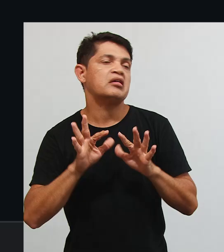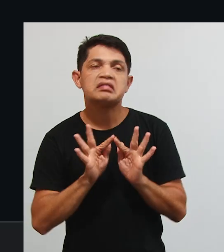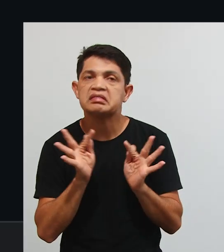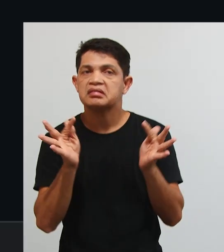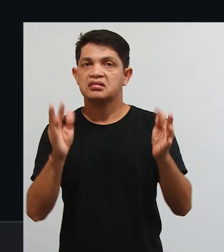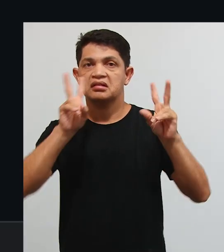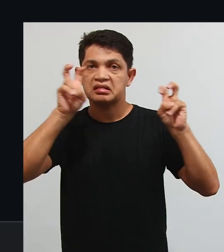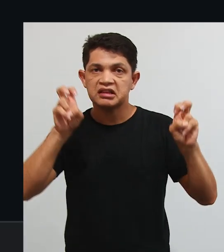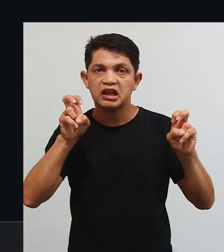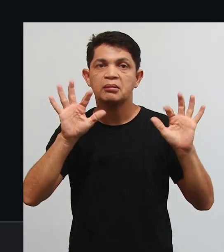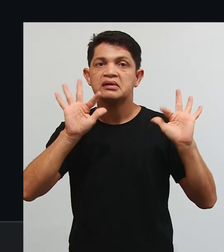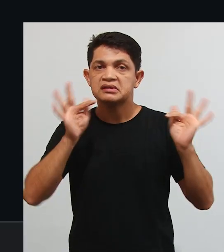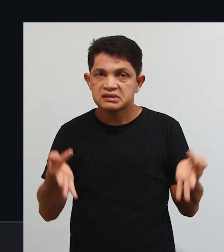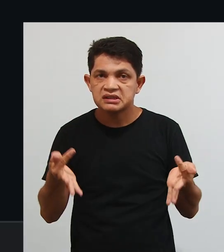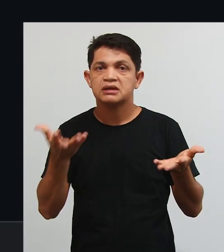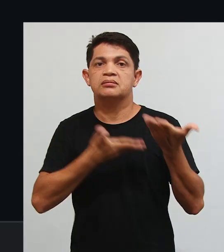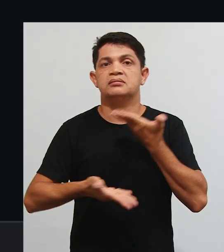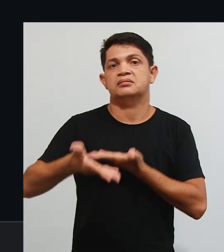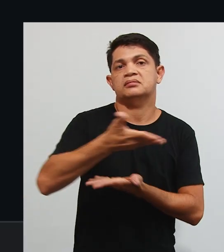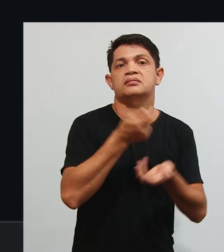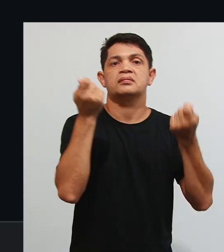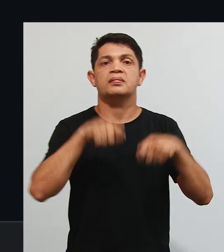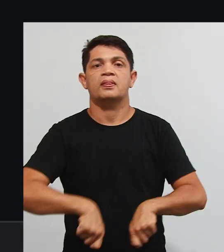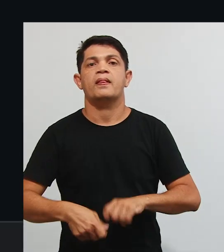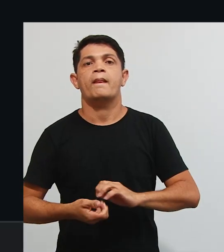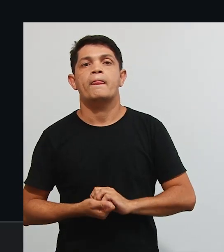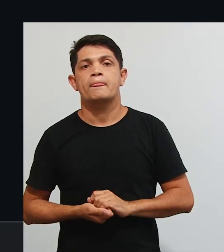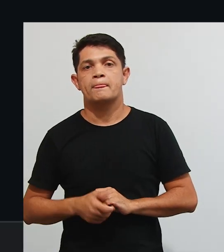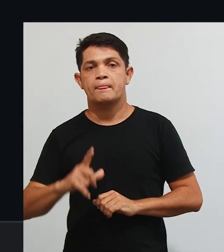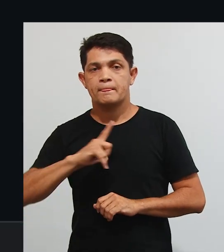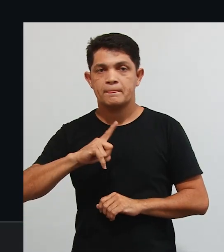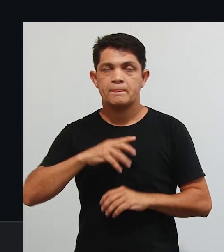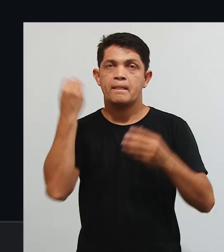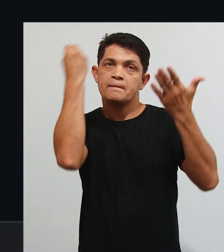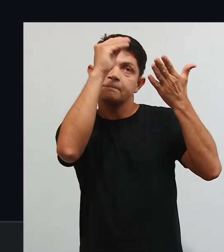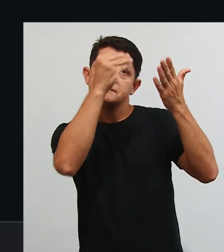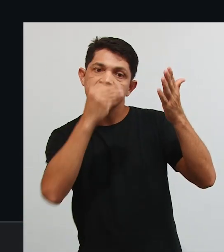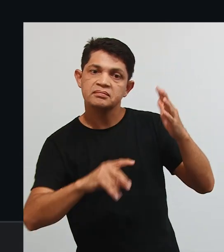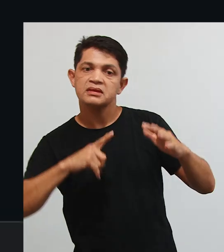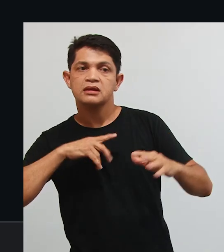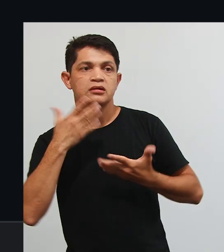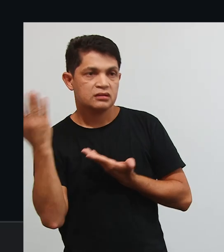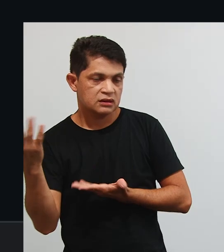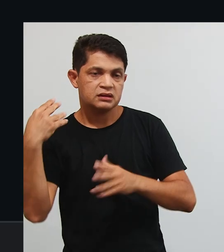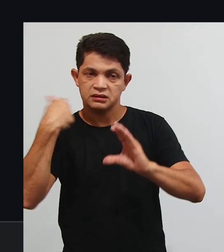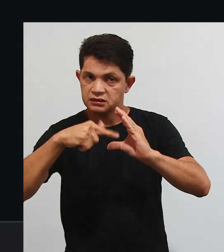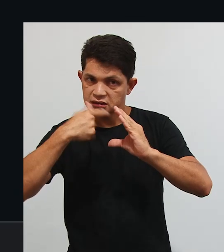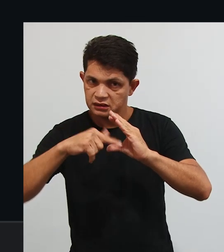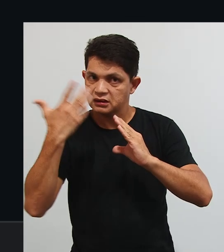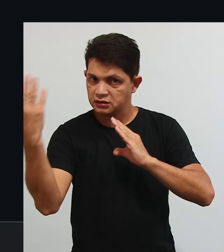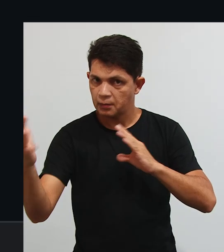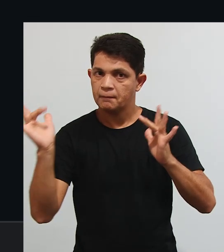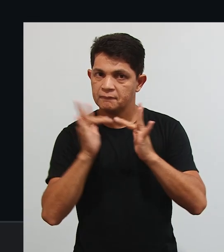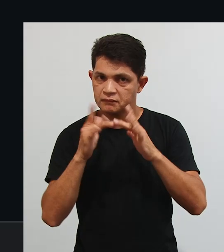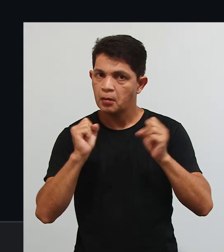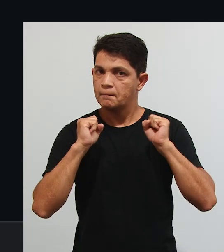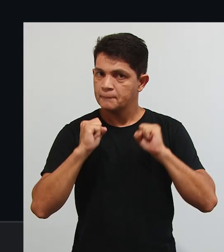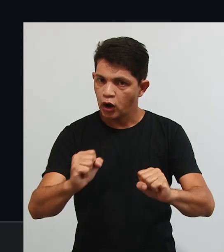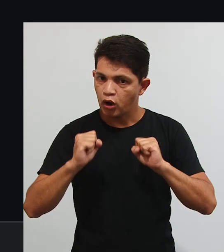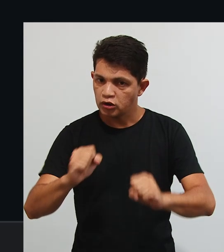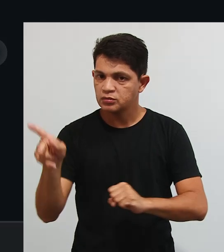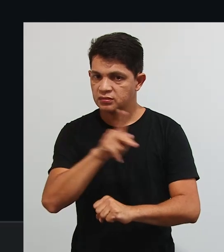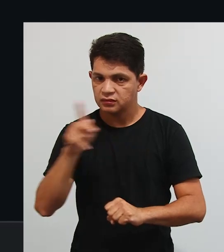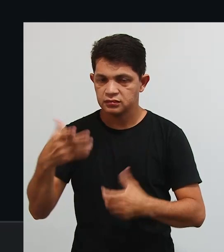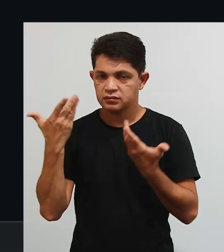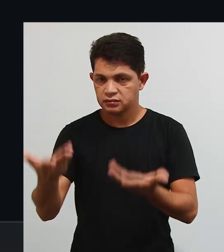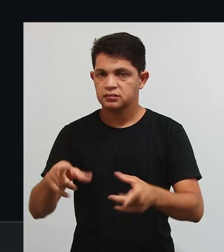comum. Olha só euzinha aí com todos os elementos. Então, tem aí o e-mail para você entrar em contato com os professores